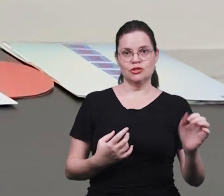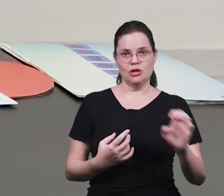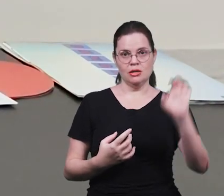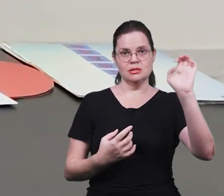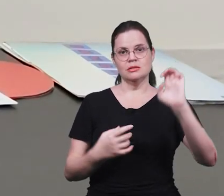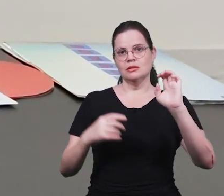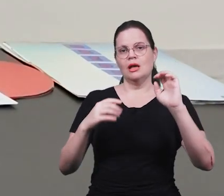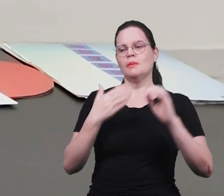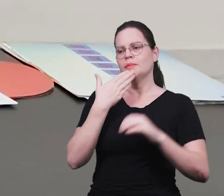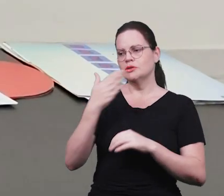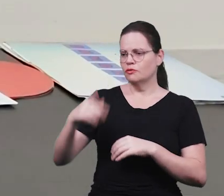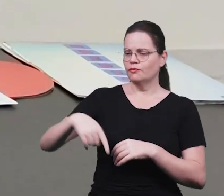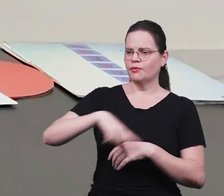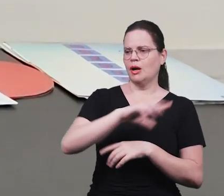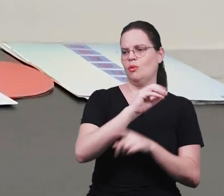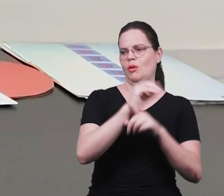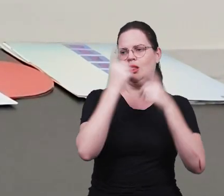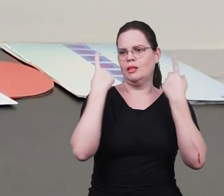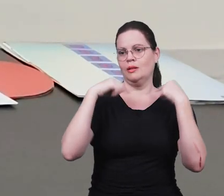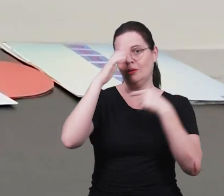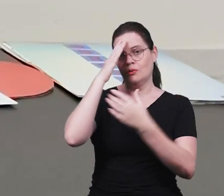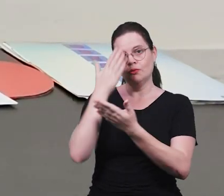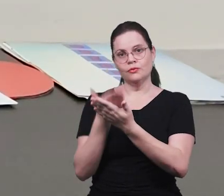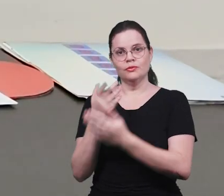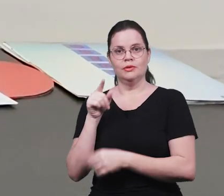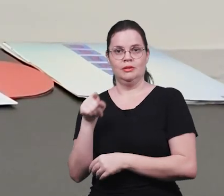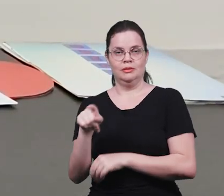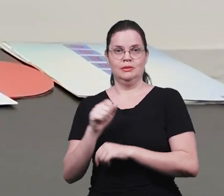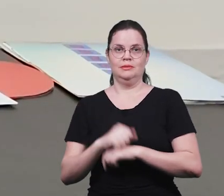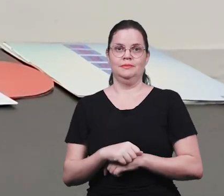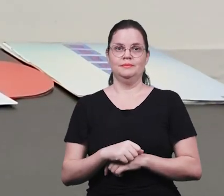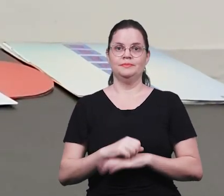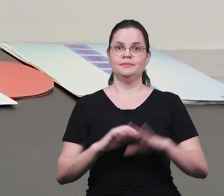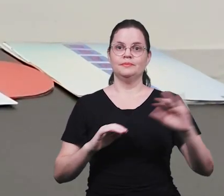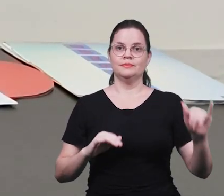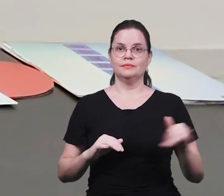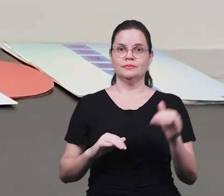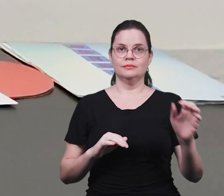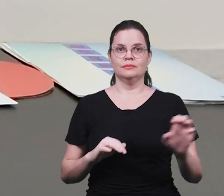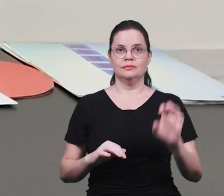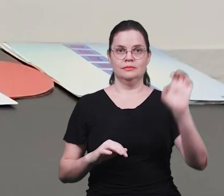ovelhas para que Davi cuidasse. E aí, Jessé,